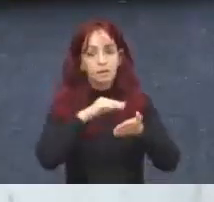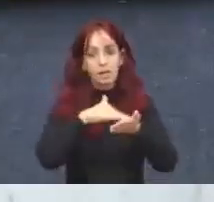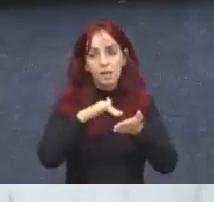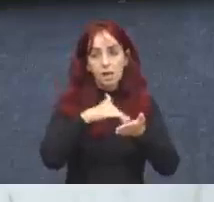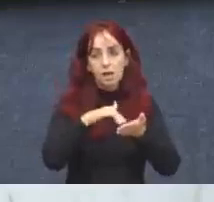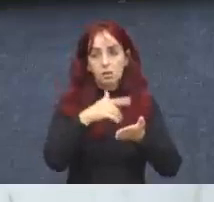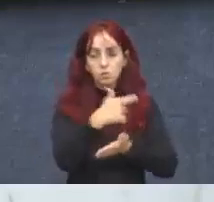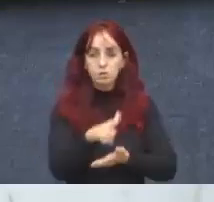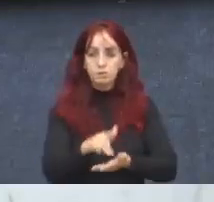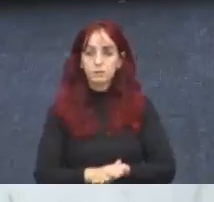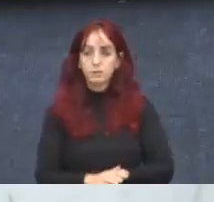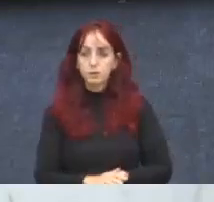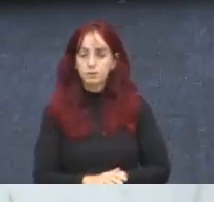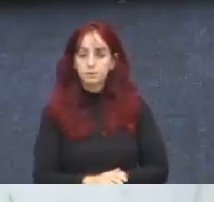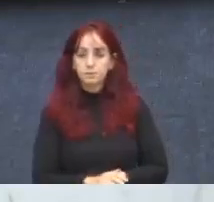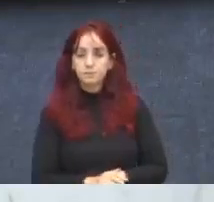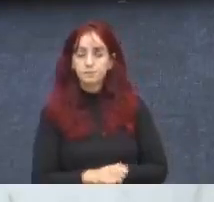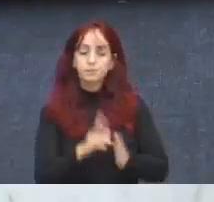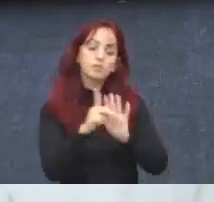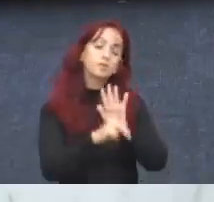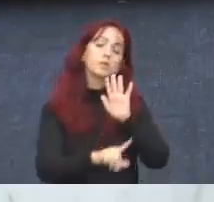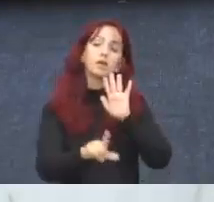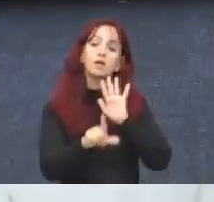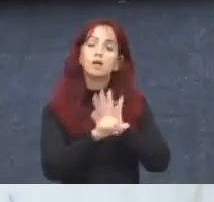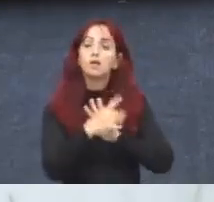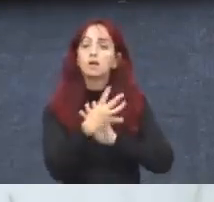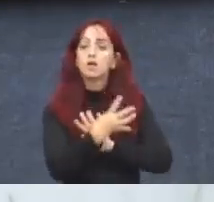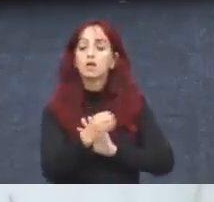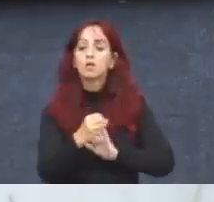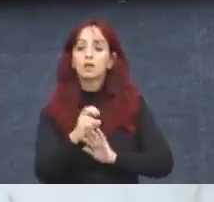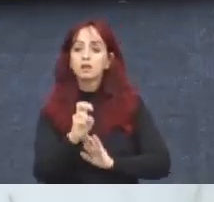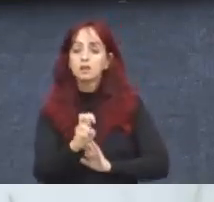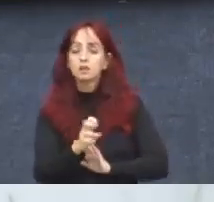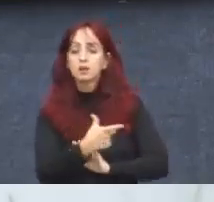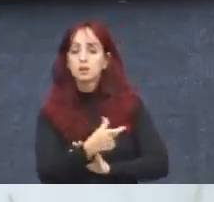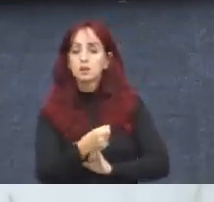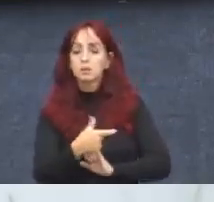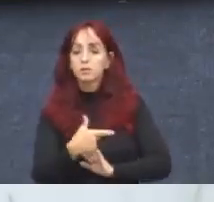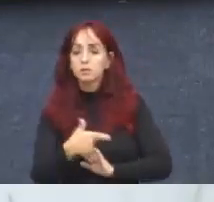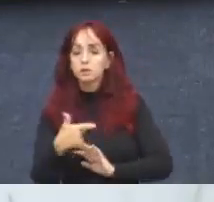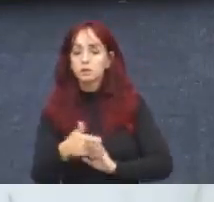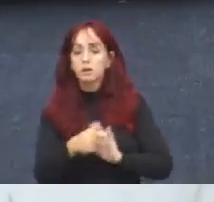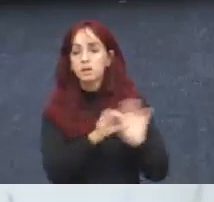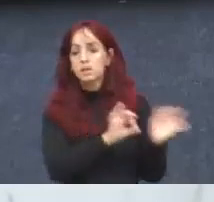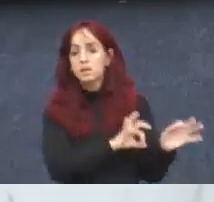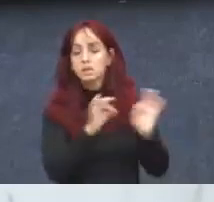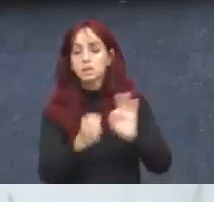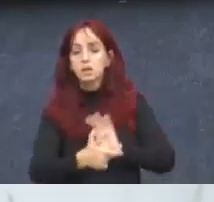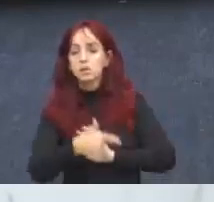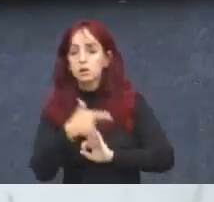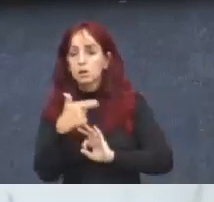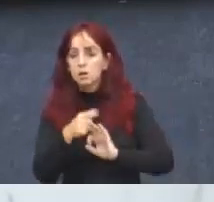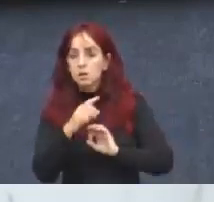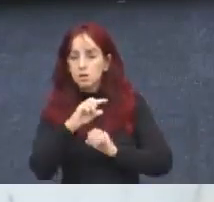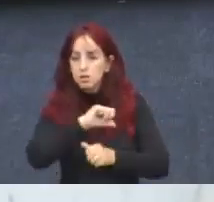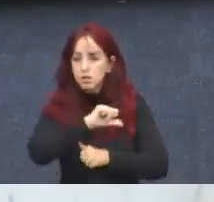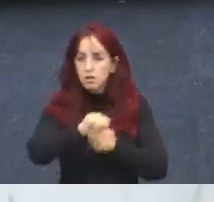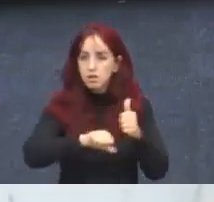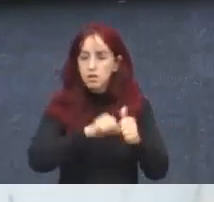pauta. Projeto de lei 405 de 2022, segundo turno, altera a